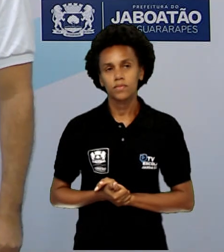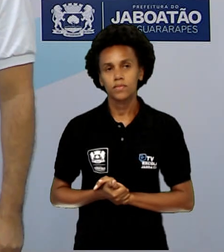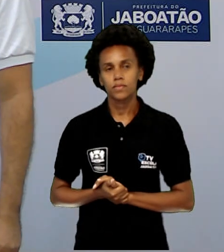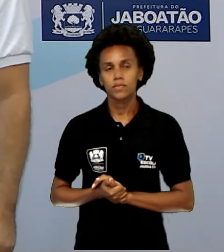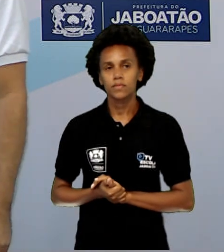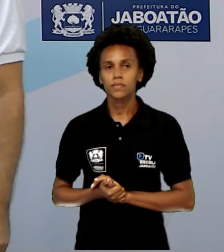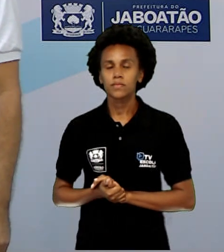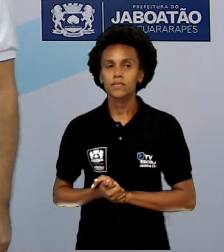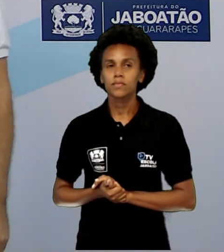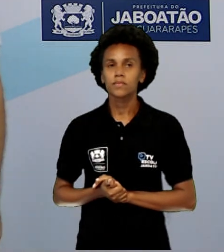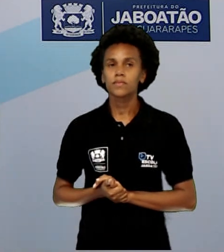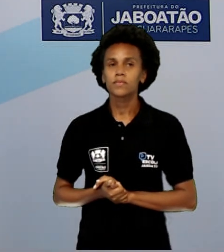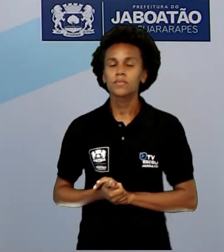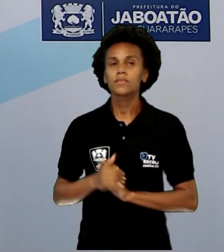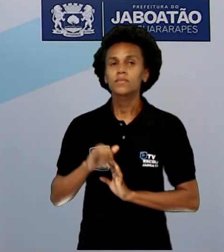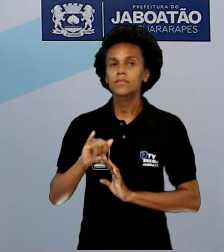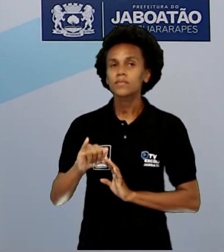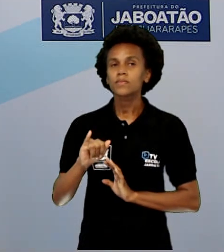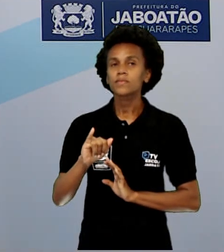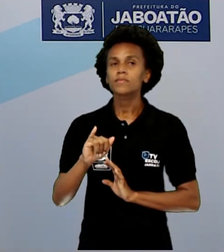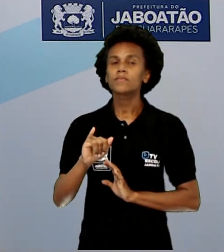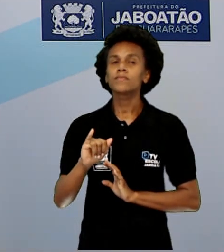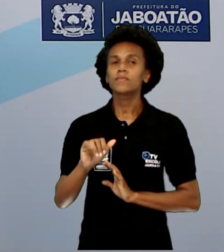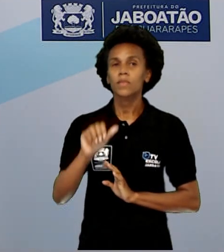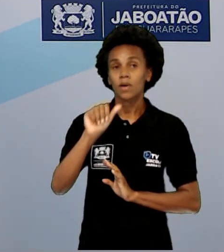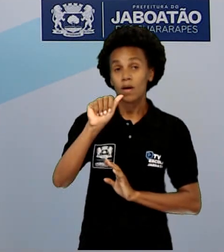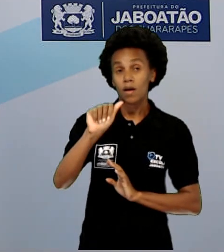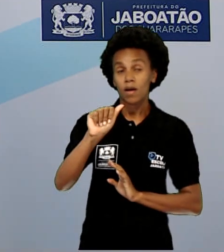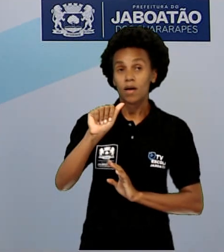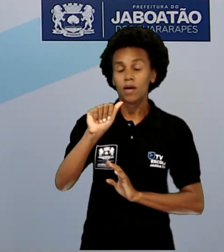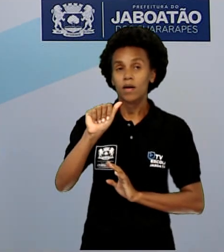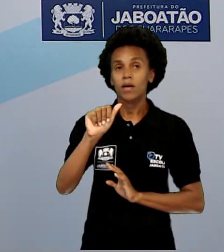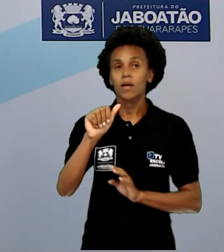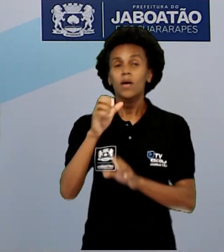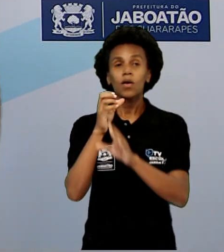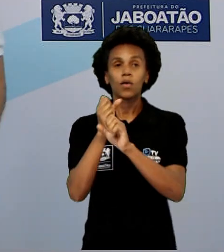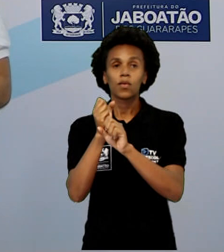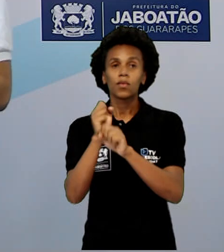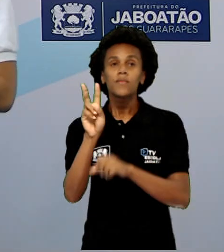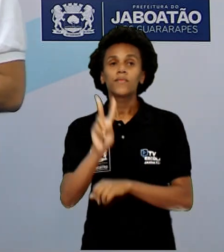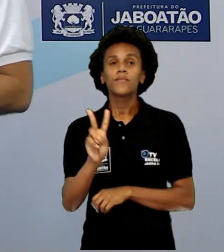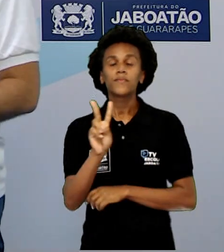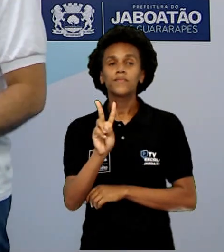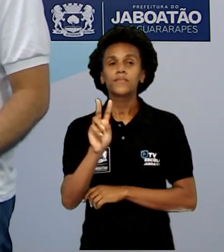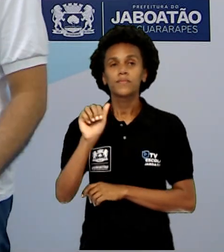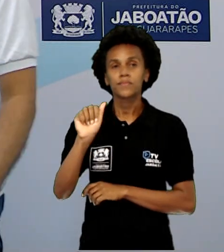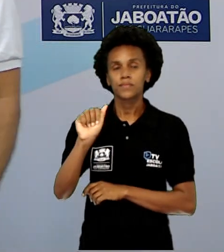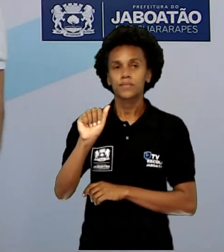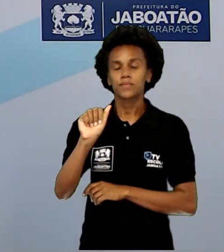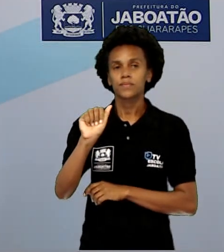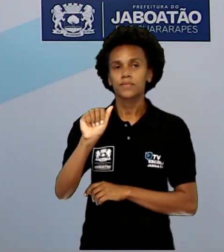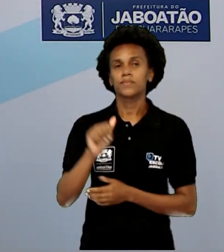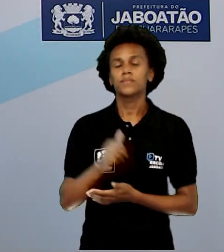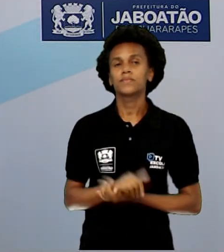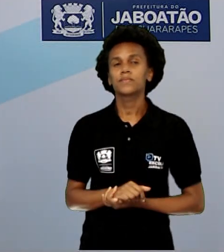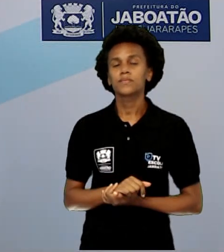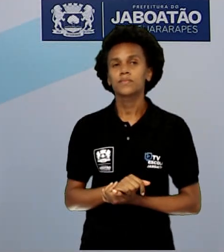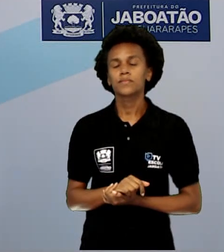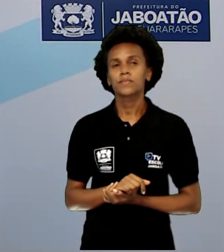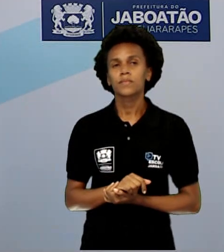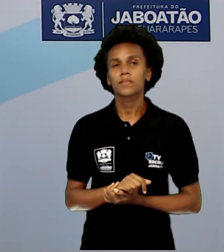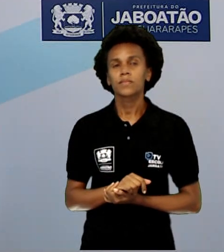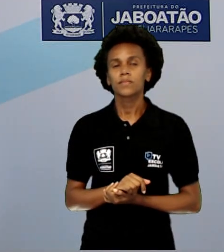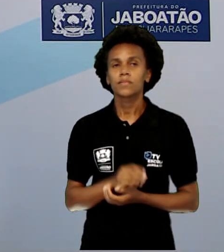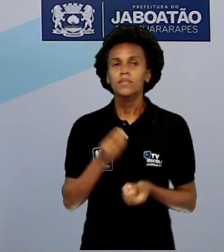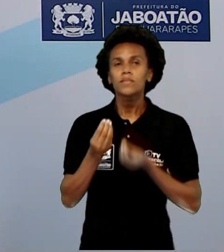Se eu isolar o valor de A, esse coeficiente A aqui, como é que fica? Fica dessa forma aqui, ó, x ao